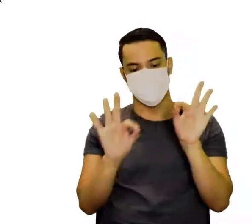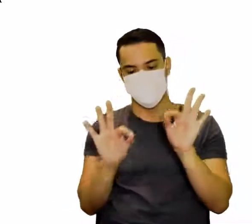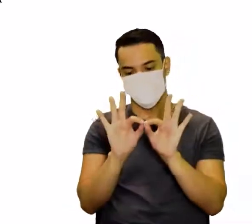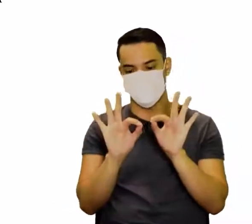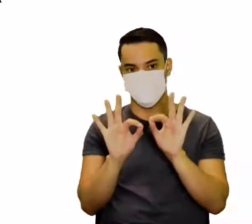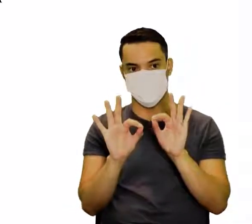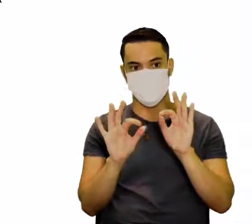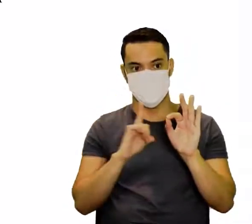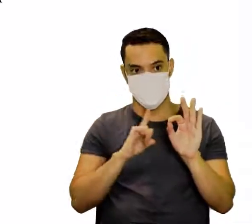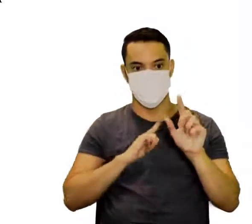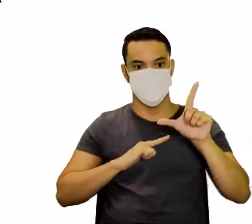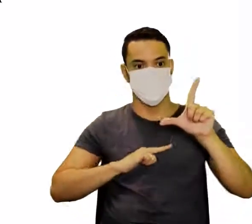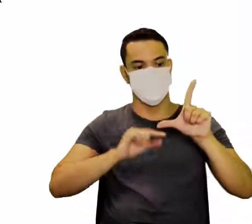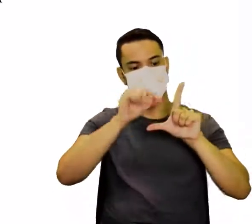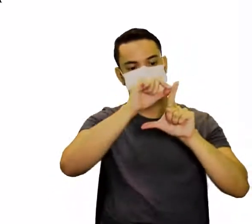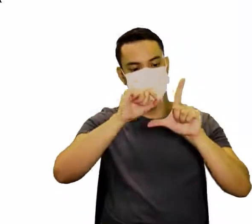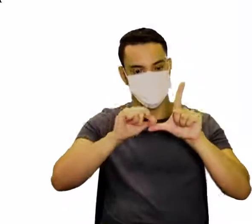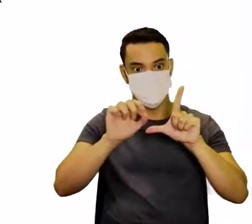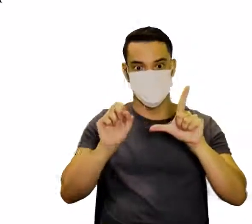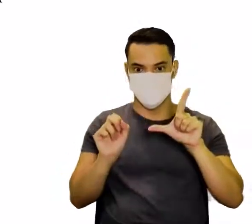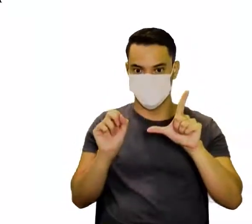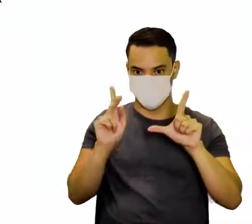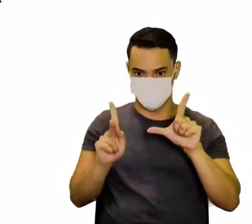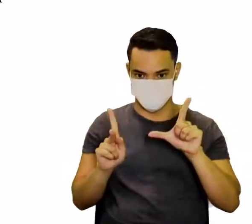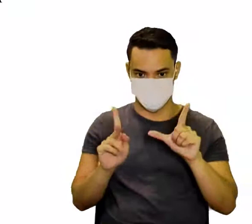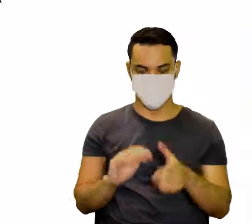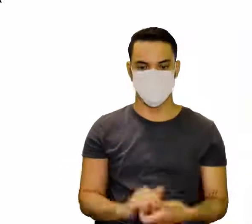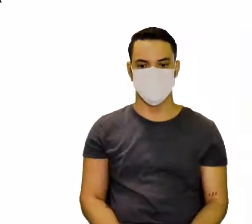está aqui, ok?